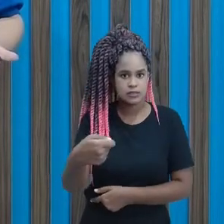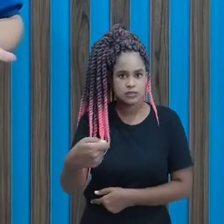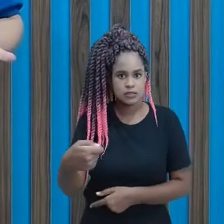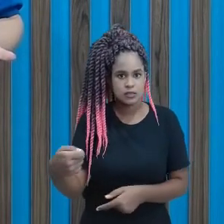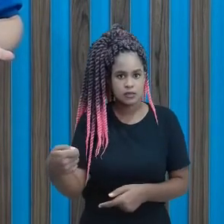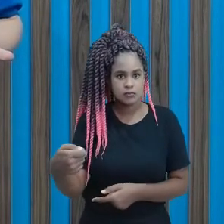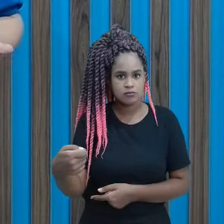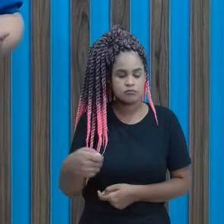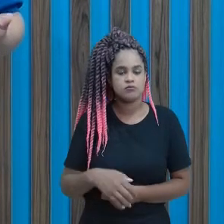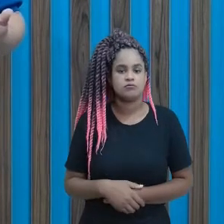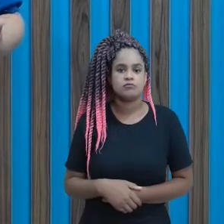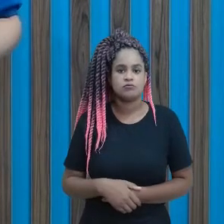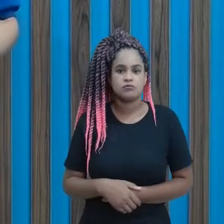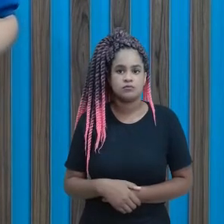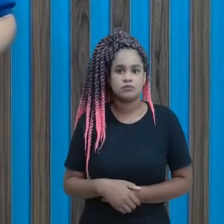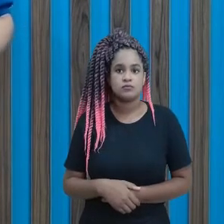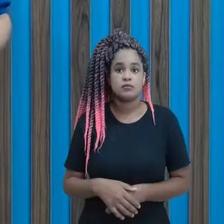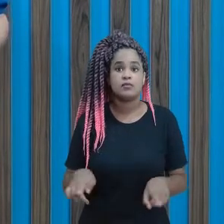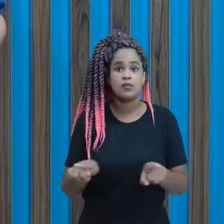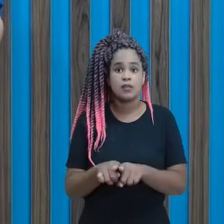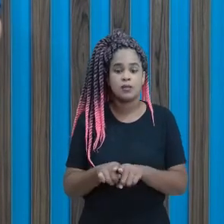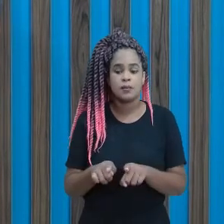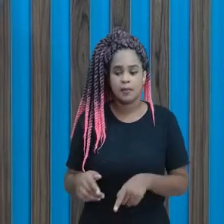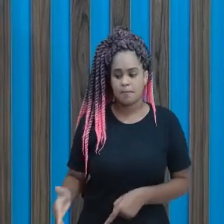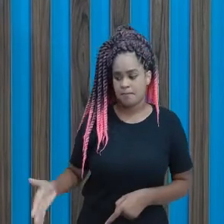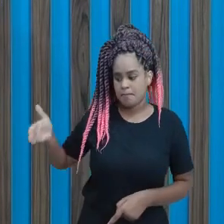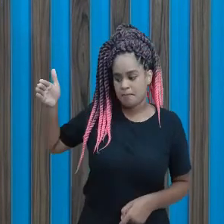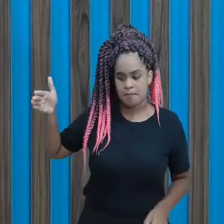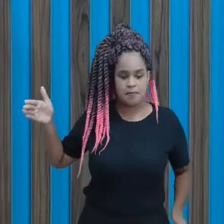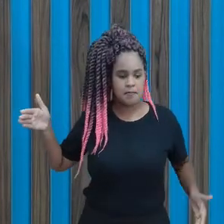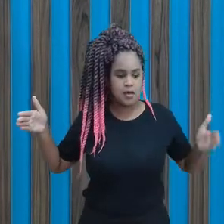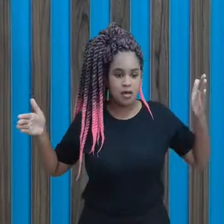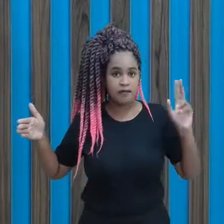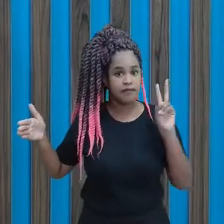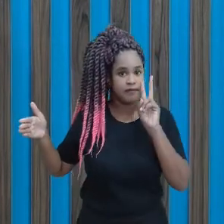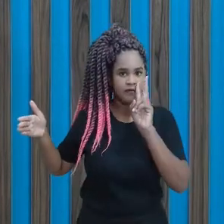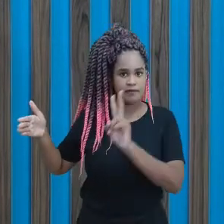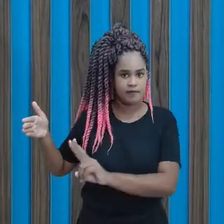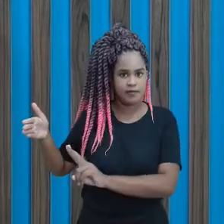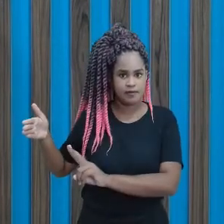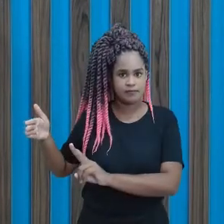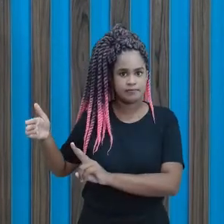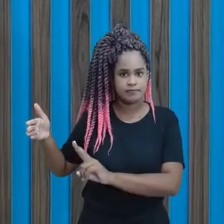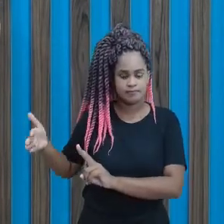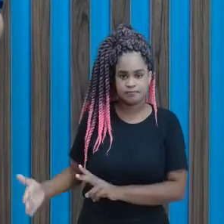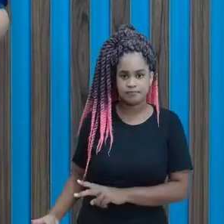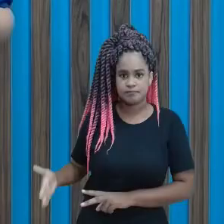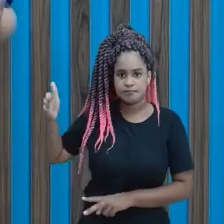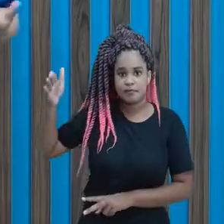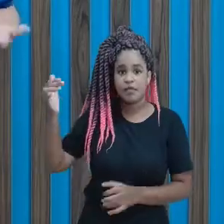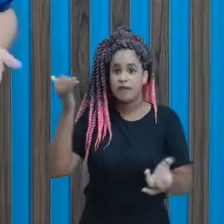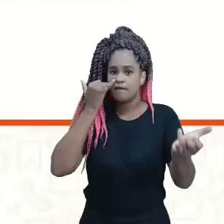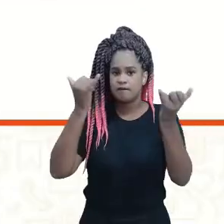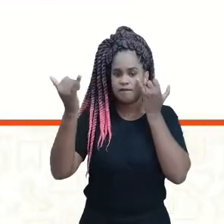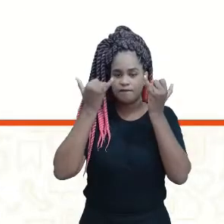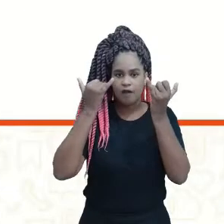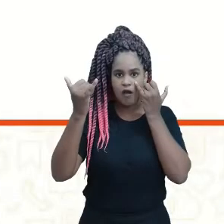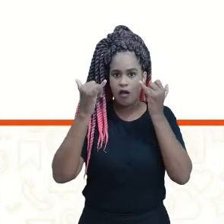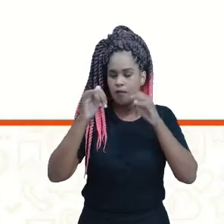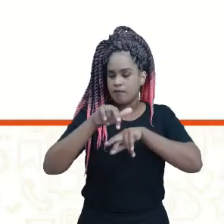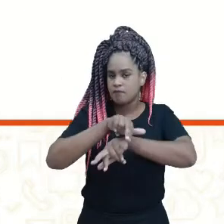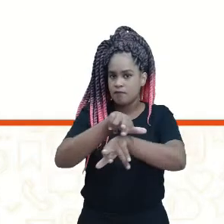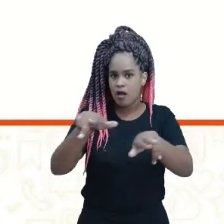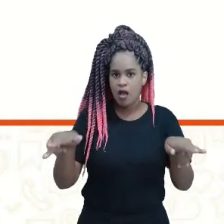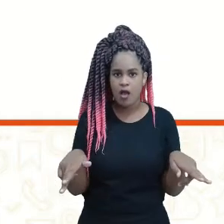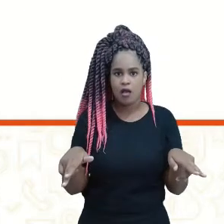àquela estudante, e olha as paredes da sala, não é? Dessa sala de aula bilíngue, quanta informação, não